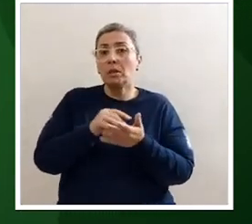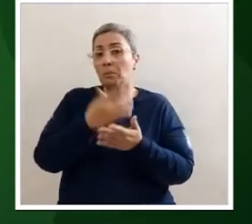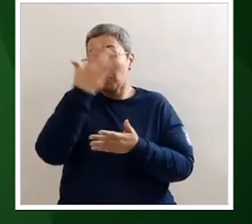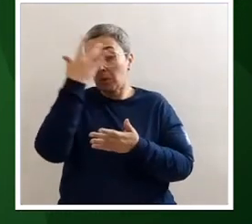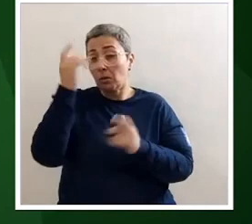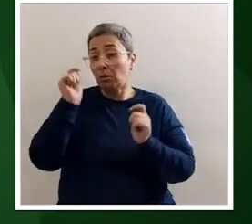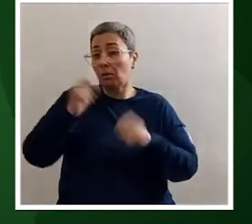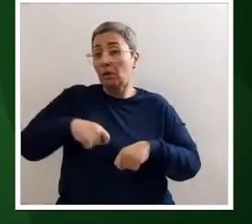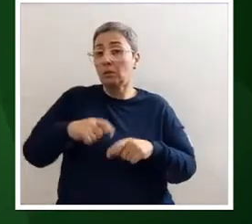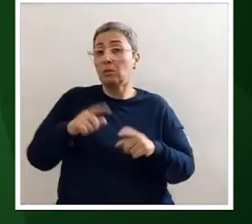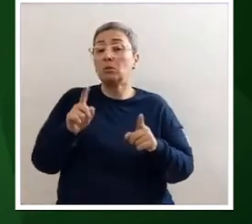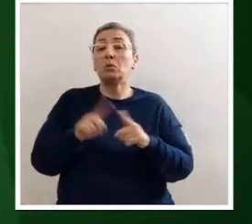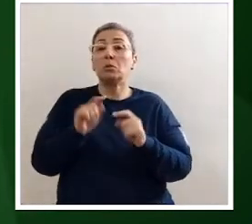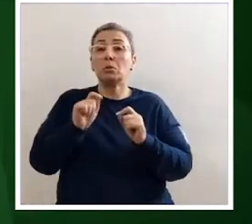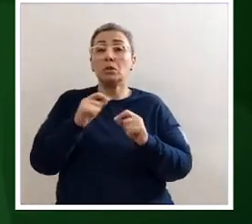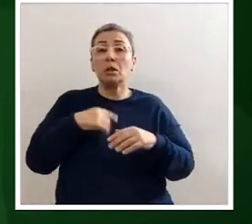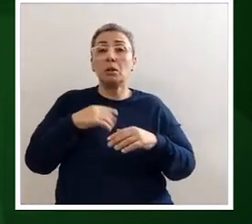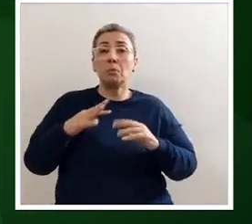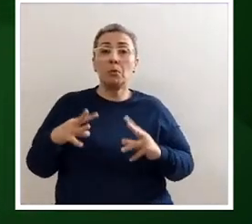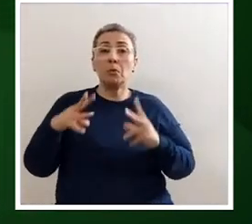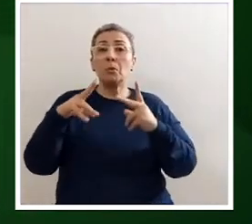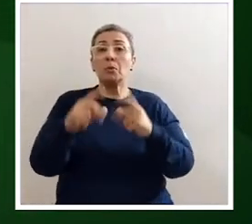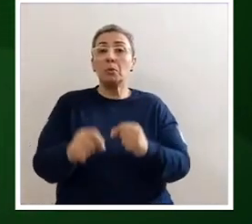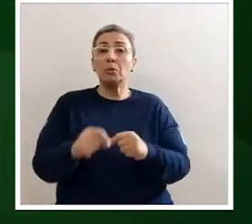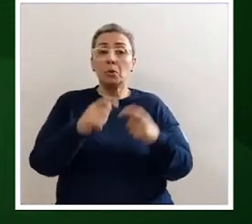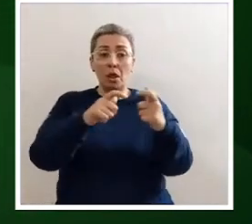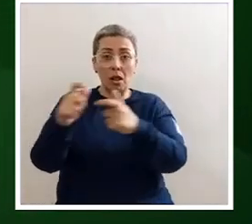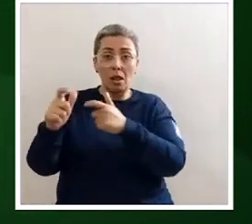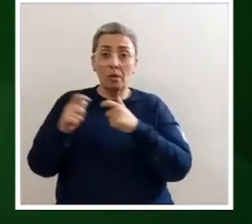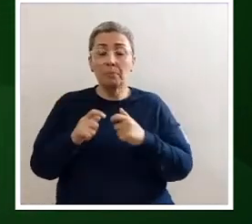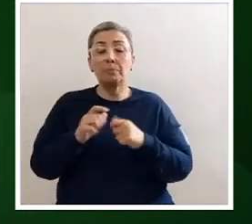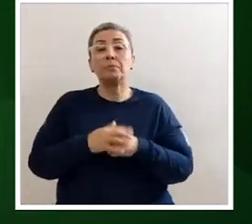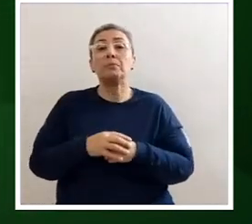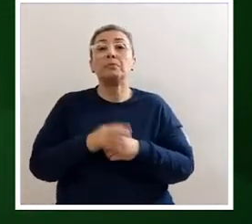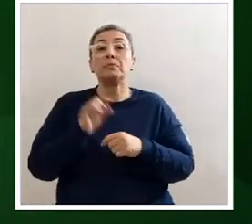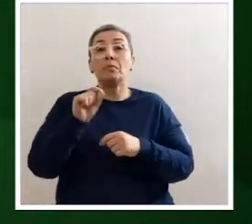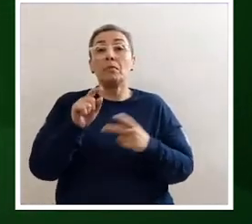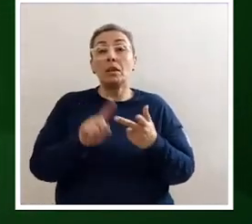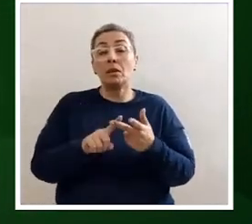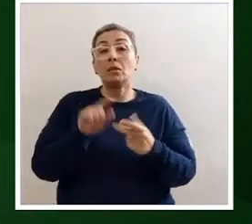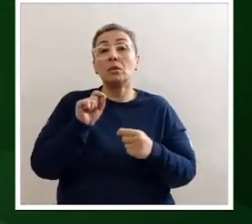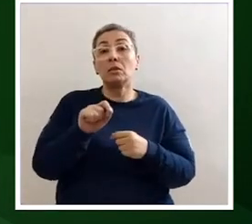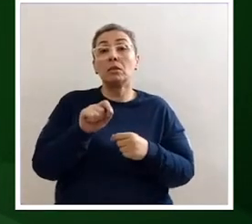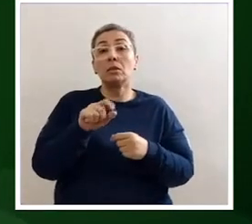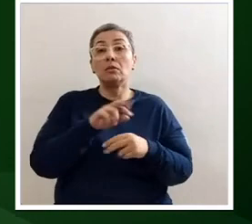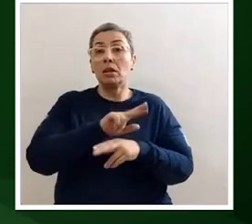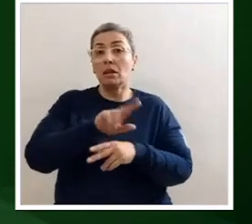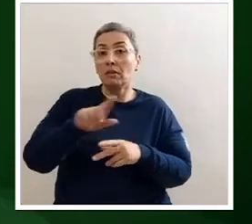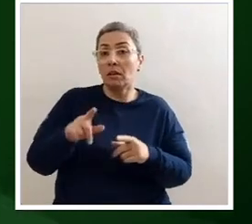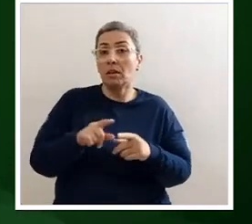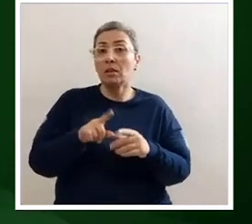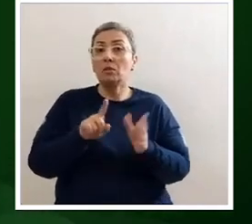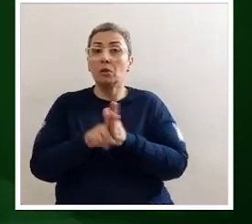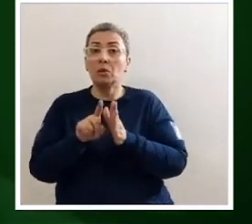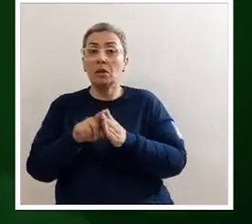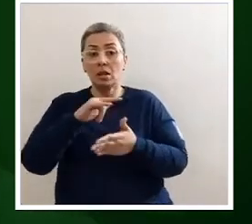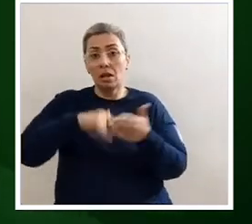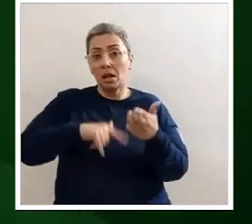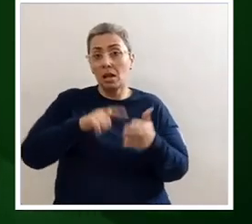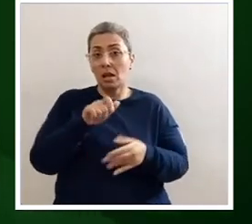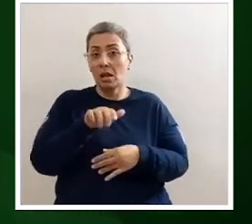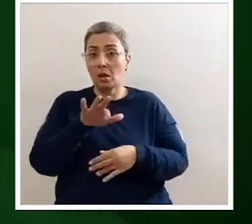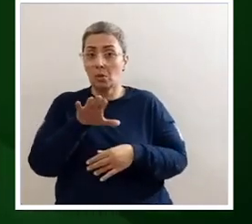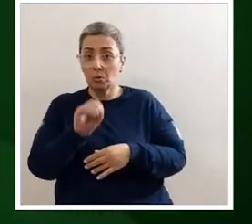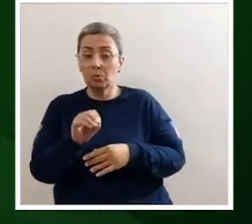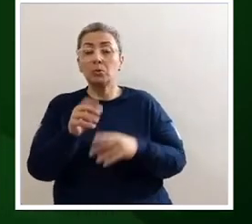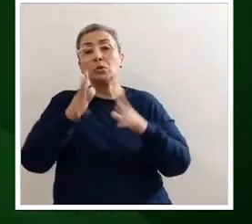capacitadas para fazer isso para todos os lugares e tal bom Aqui também tem várias questões a respeito do laudo que você